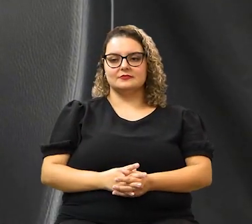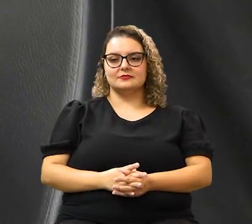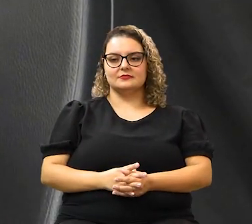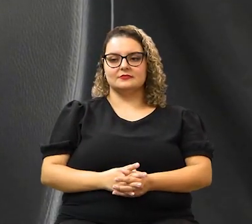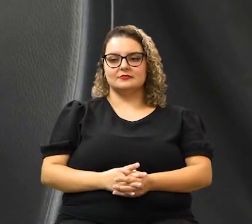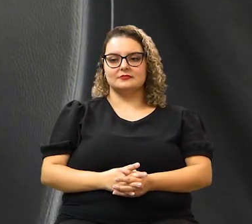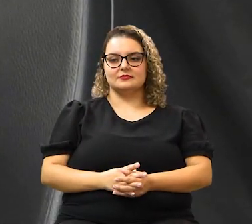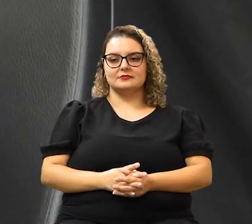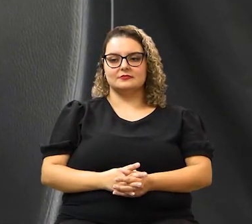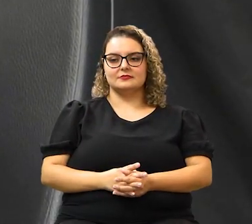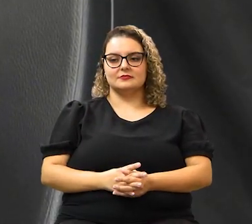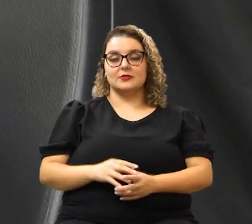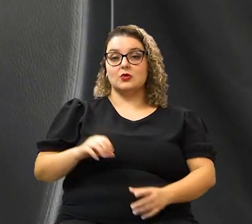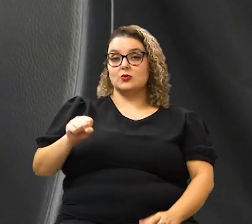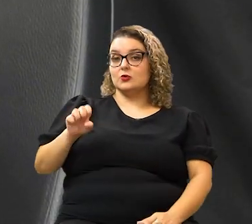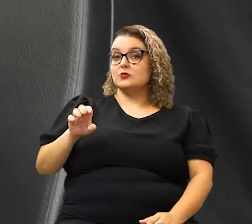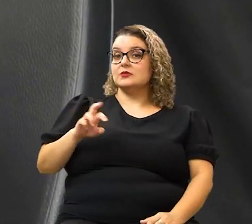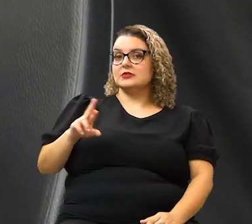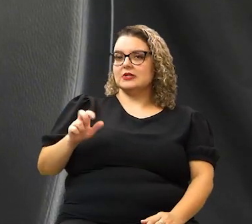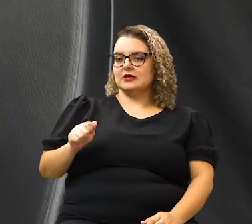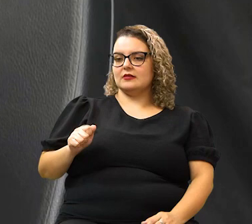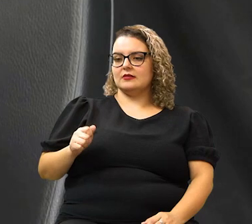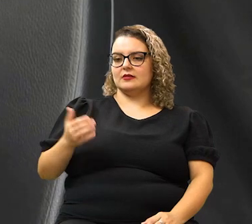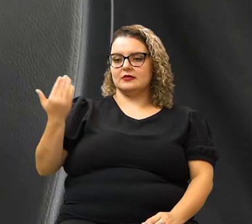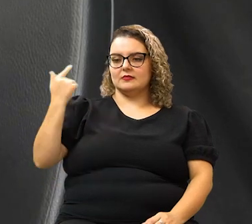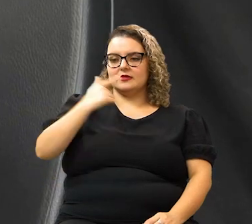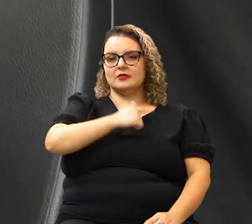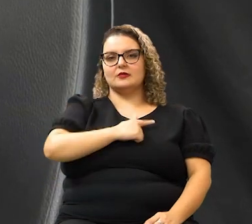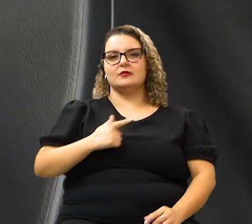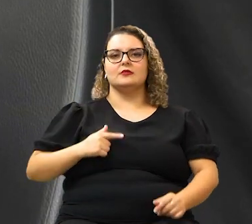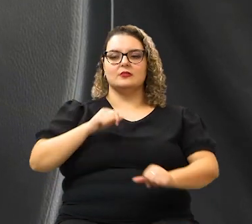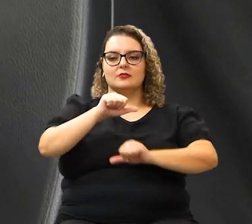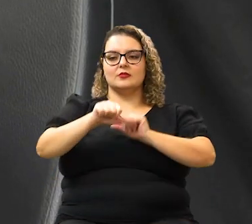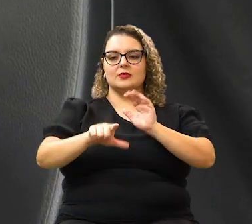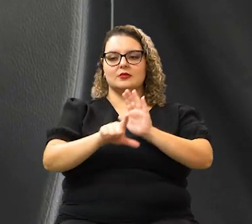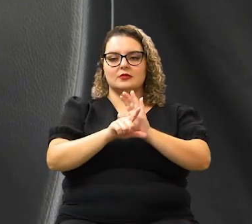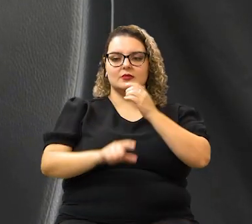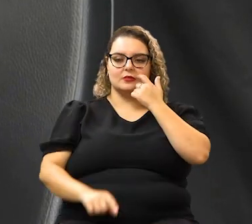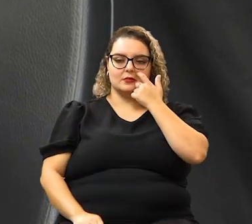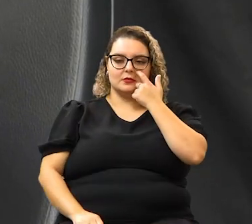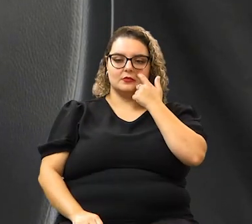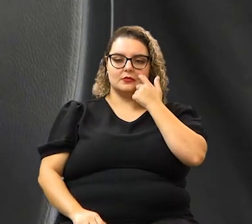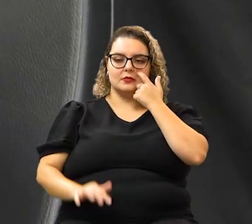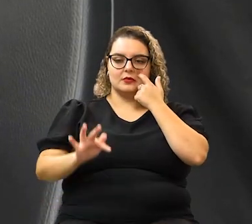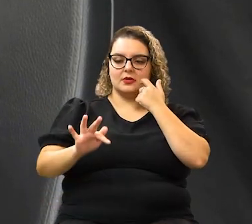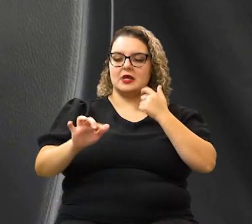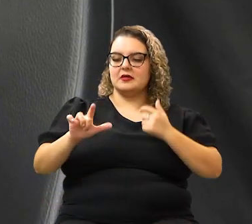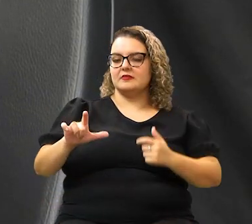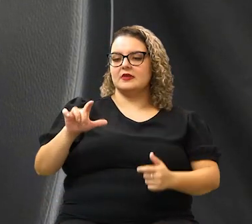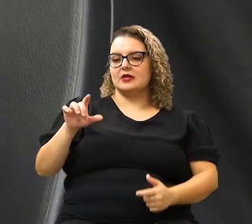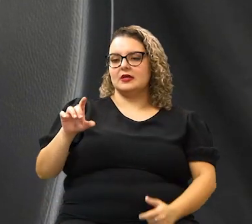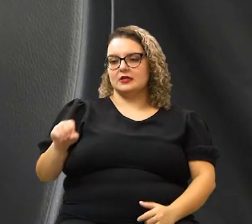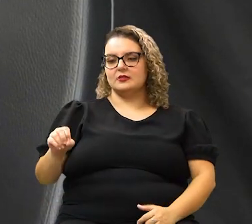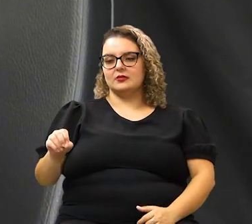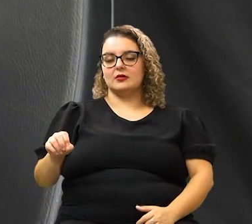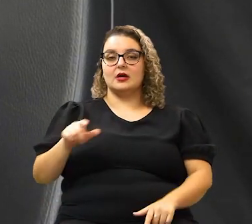governador. E o Serra mudou a lei e criou as letrinhas FLO, e eu perdi as